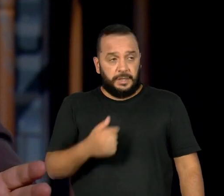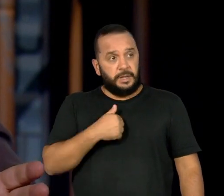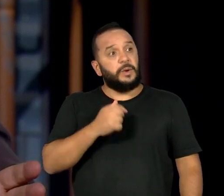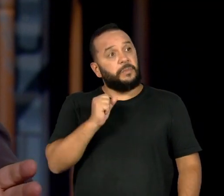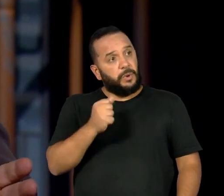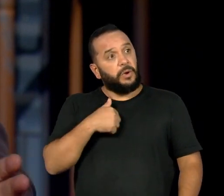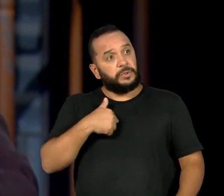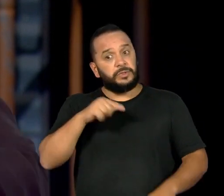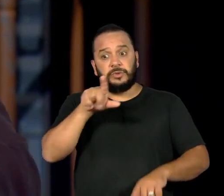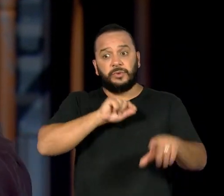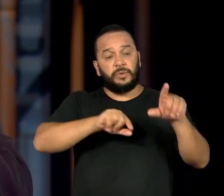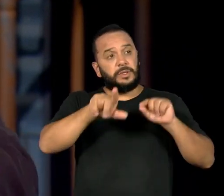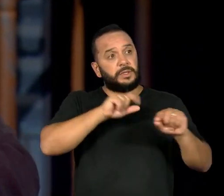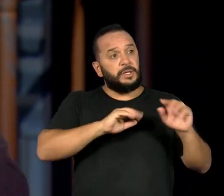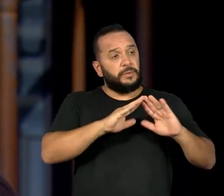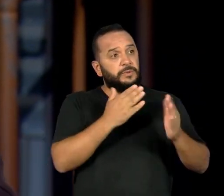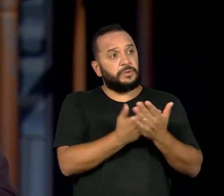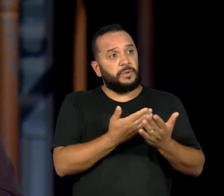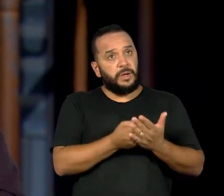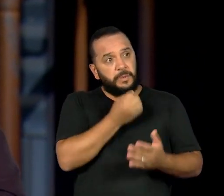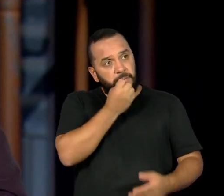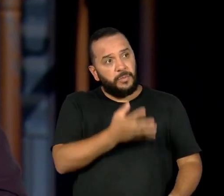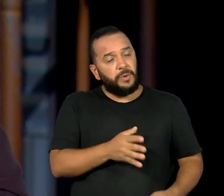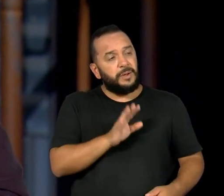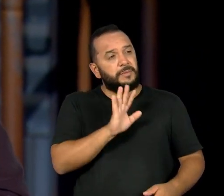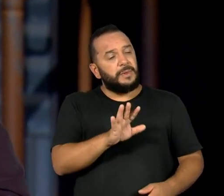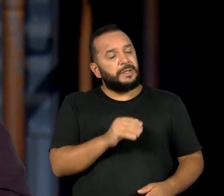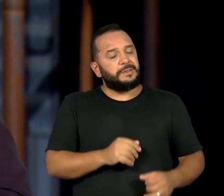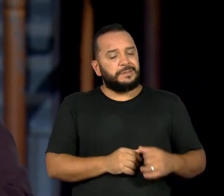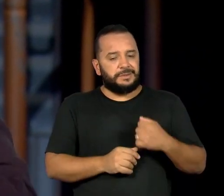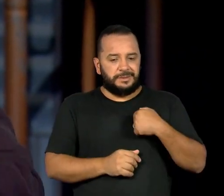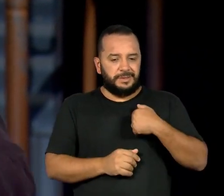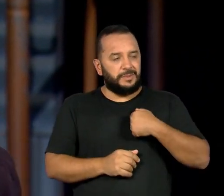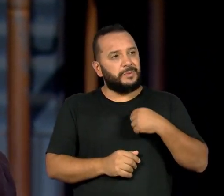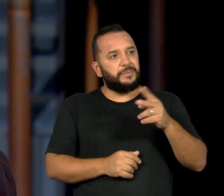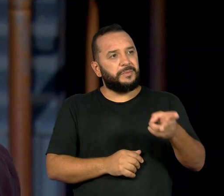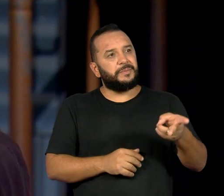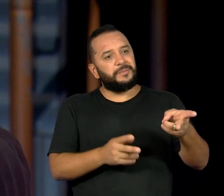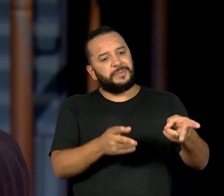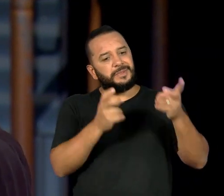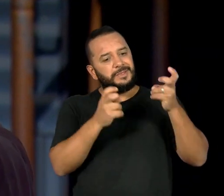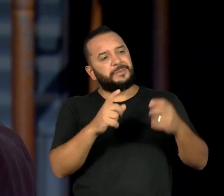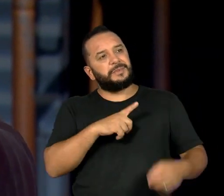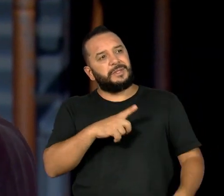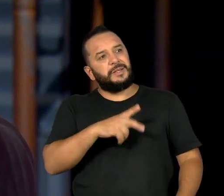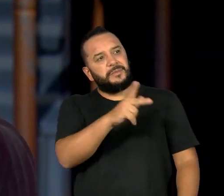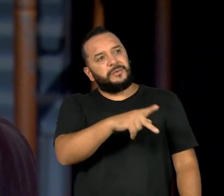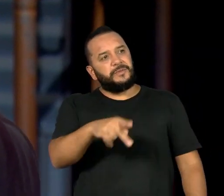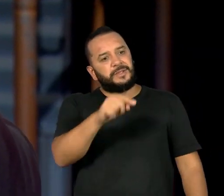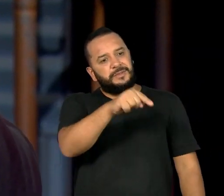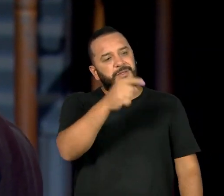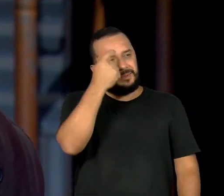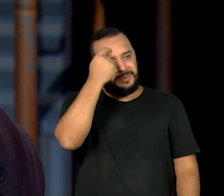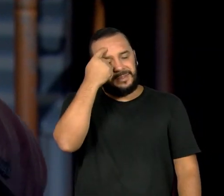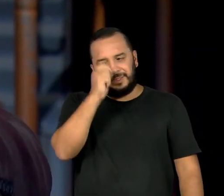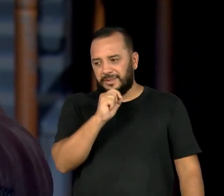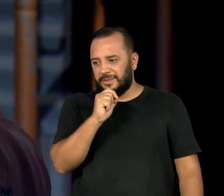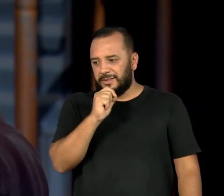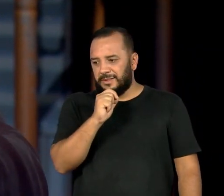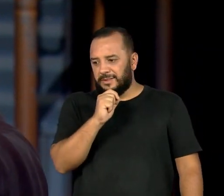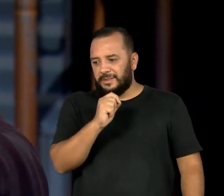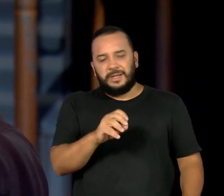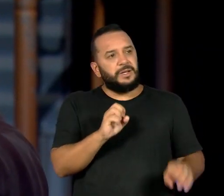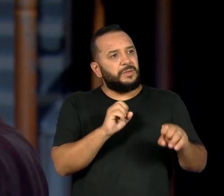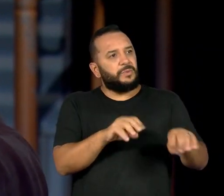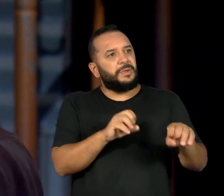escolher uma escola boa. Mesmo assim, às vezes eu percebo que tem professores que acham que a educação acontece na sala